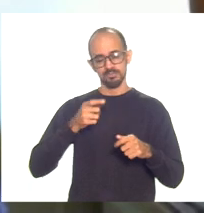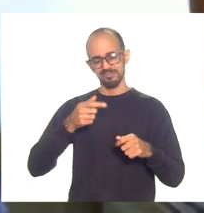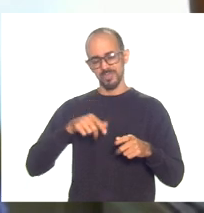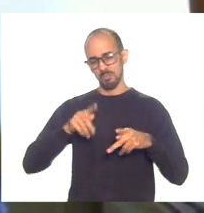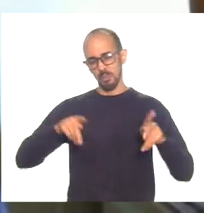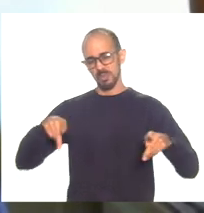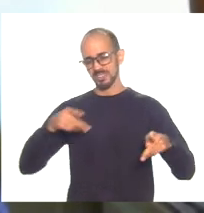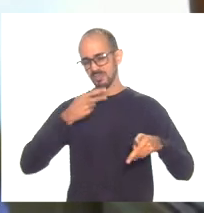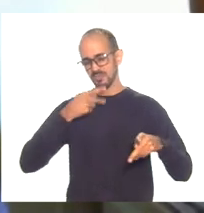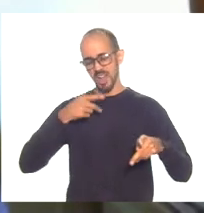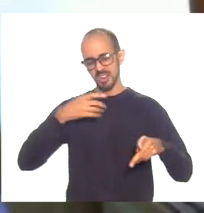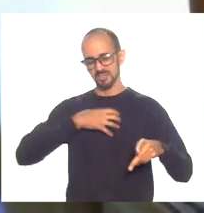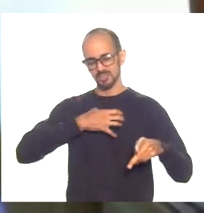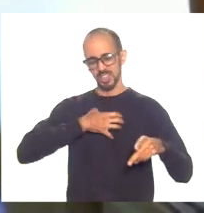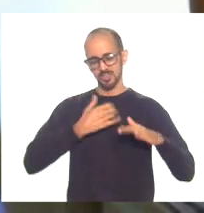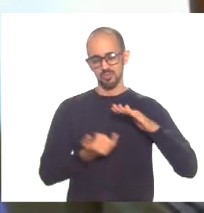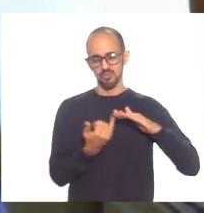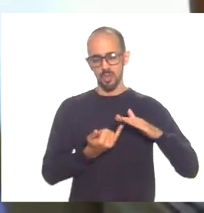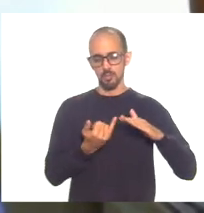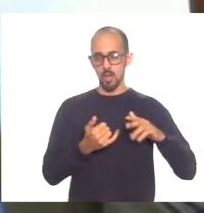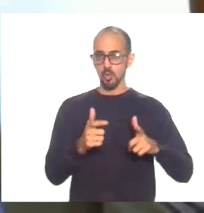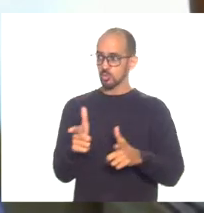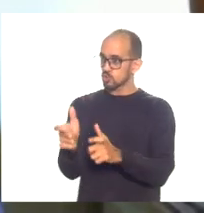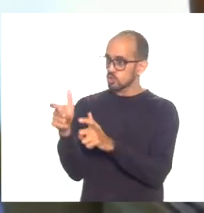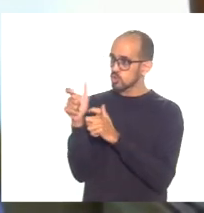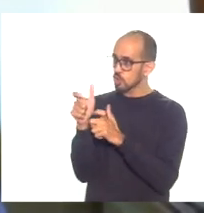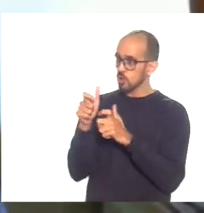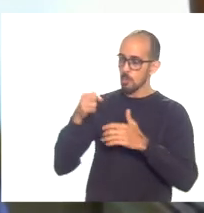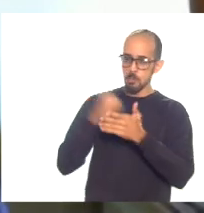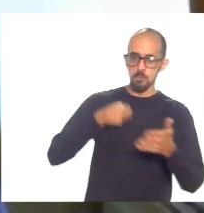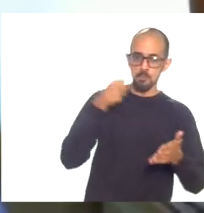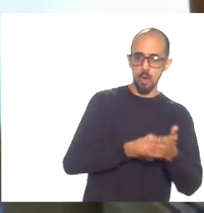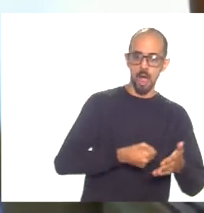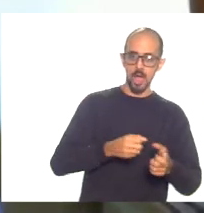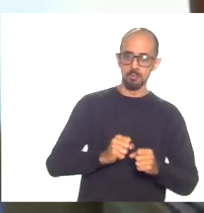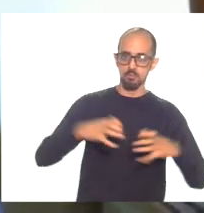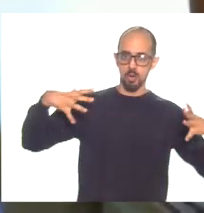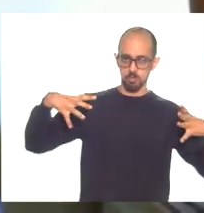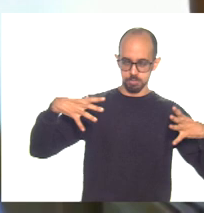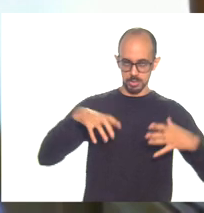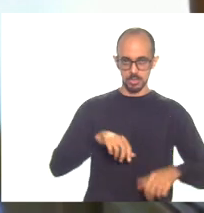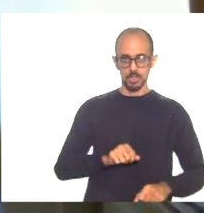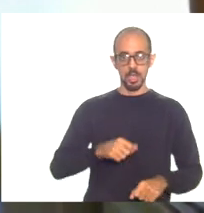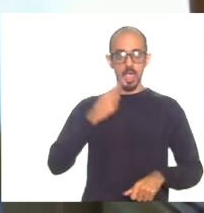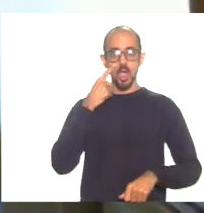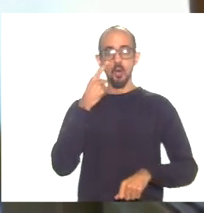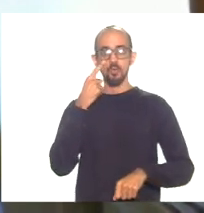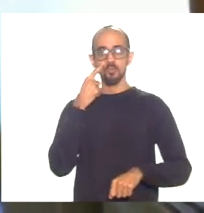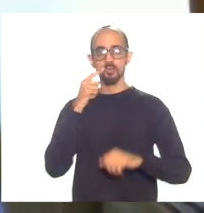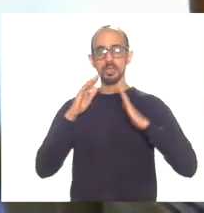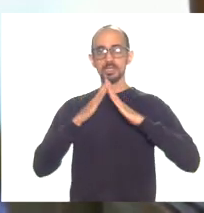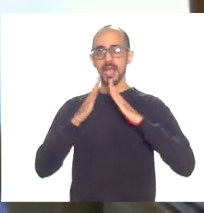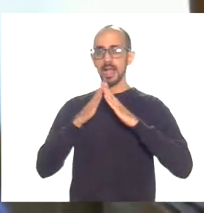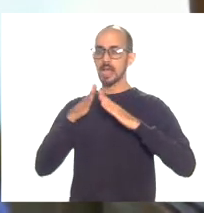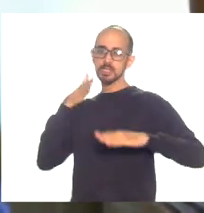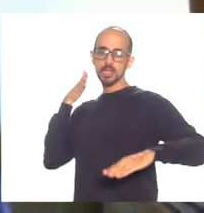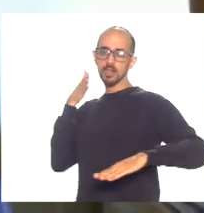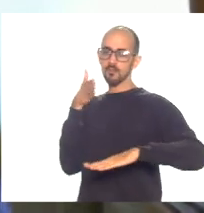quase cotidianamente. Assisti essa casa ser invadida, ser depetrada.